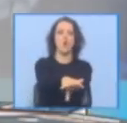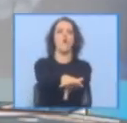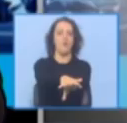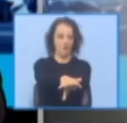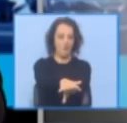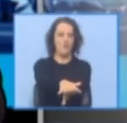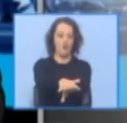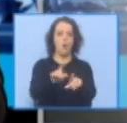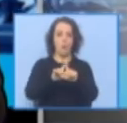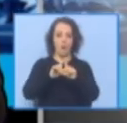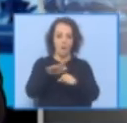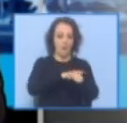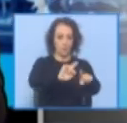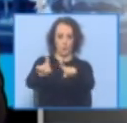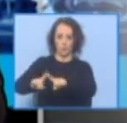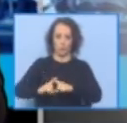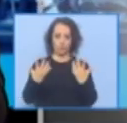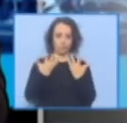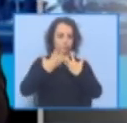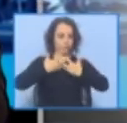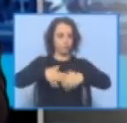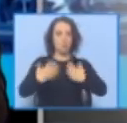um trabalho interdisciplinar que agora está a ser também